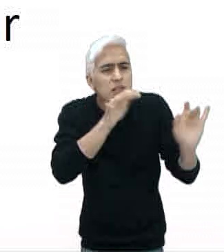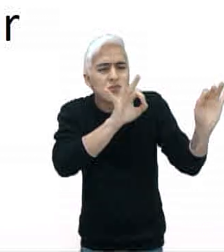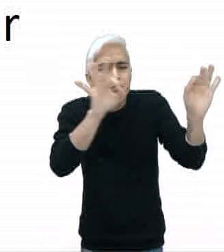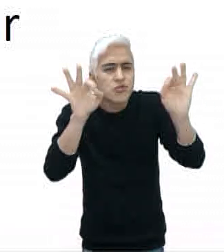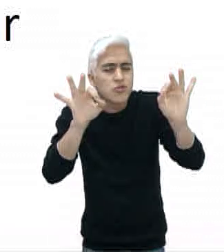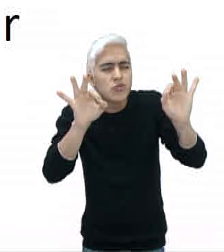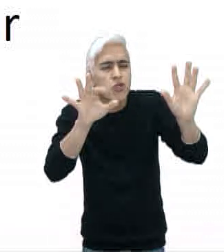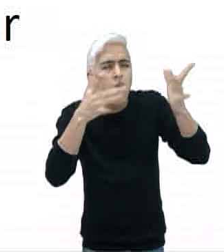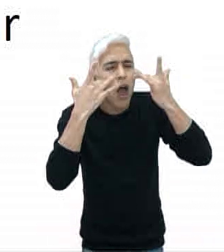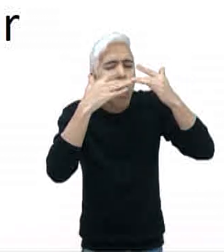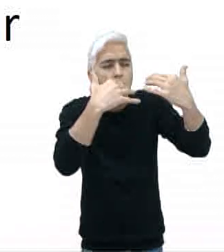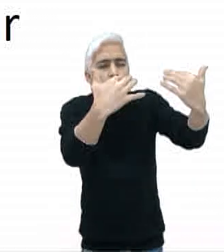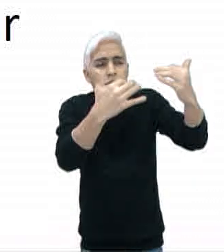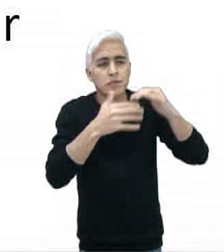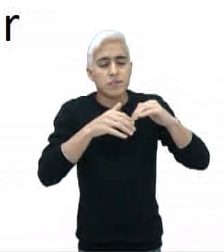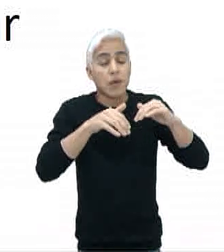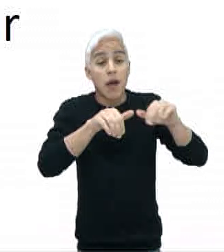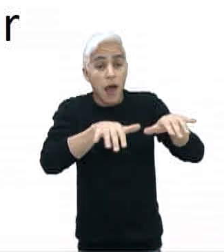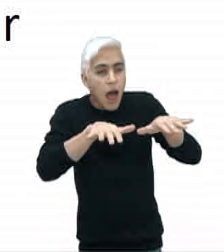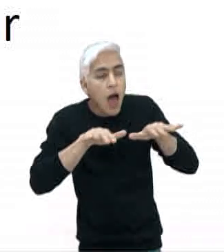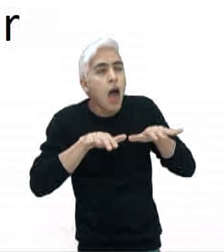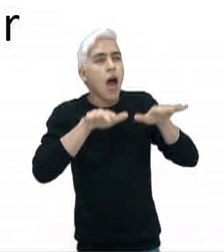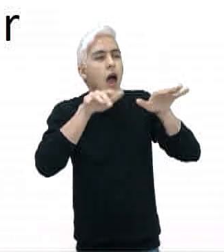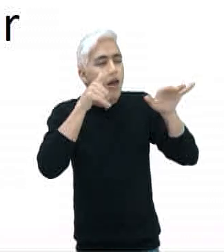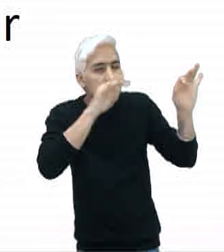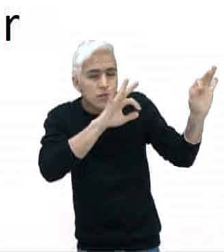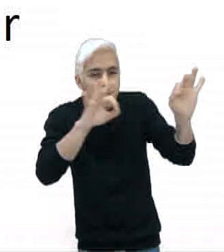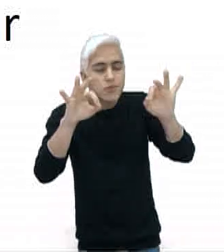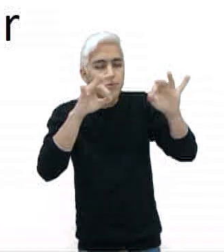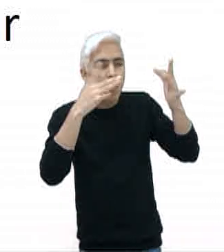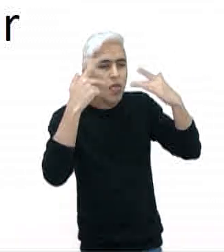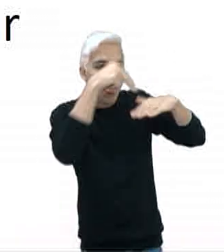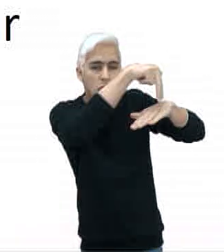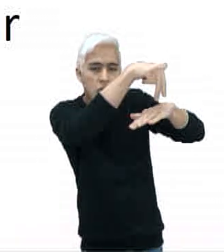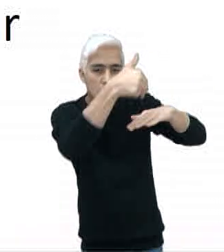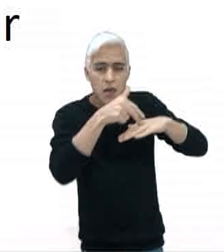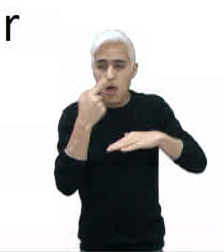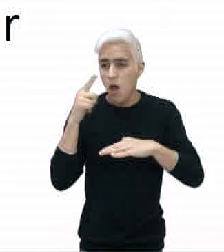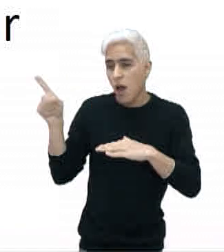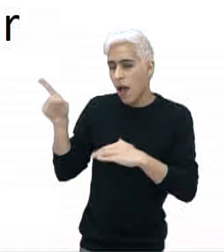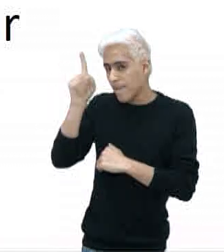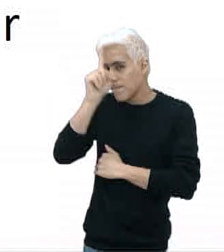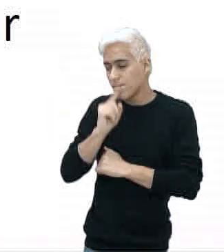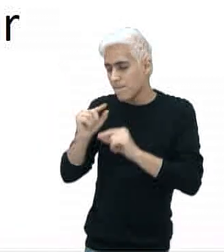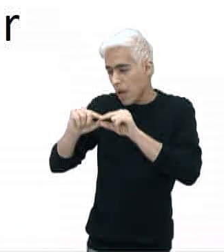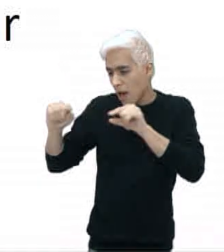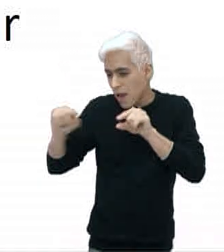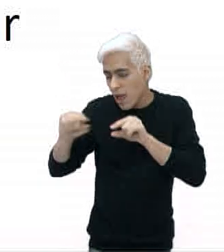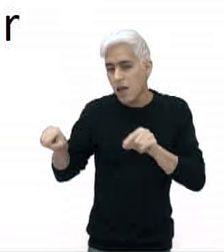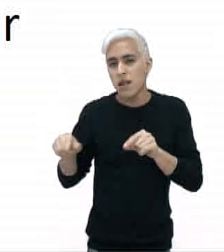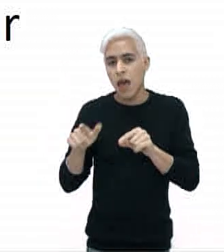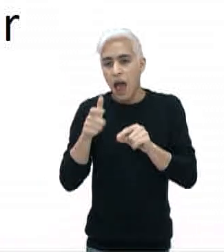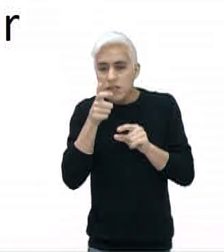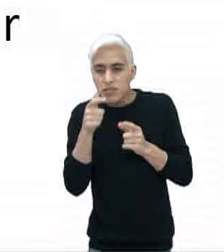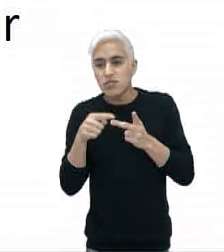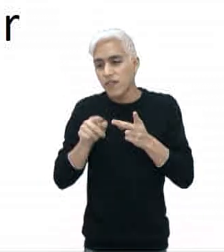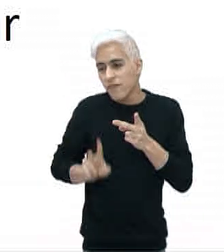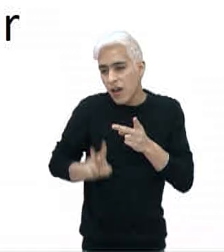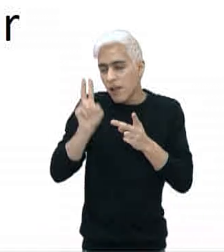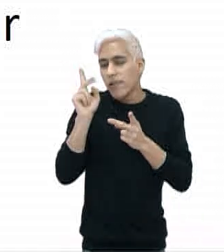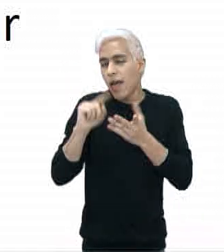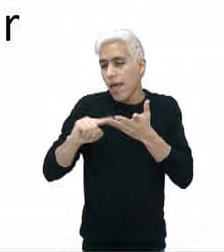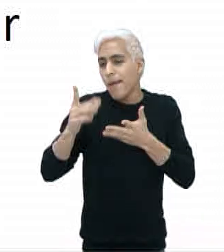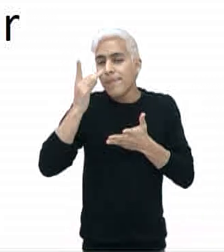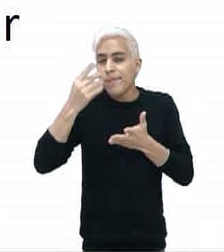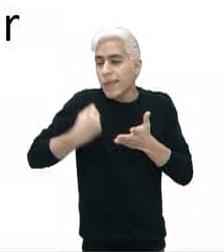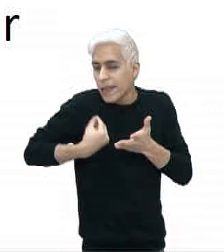que os verbos estão em amarelo, que eu destaquei, e eles estão no presente, ó. Assiste, valorize, um teatro